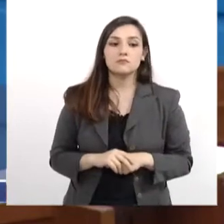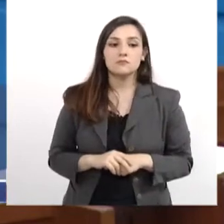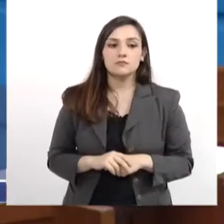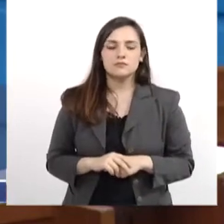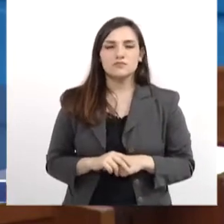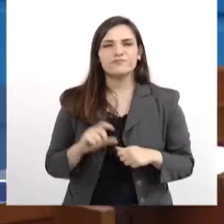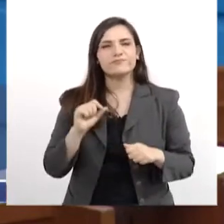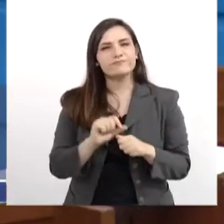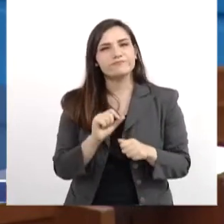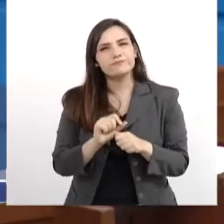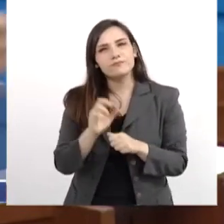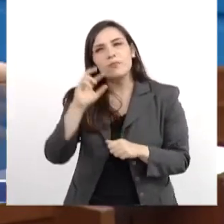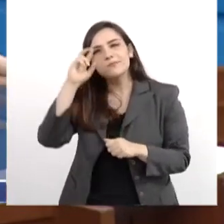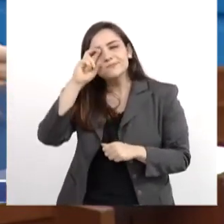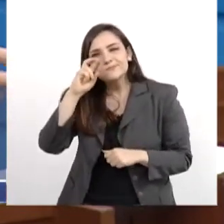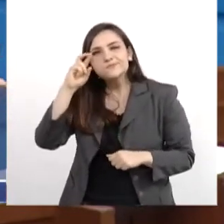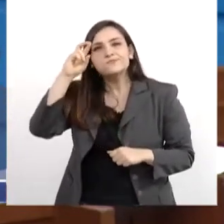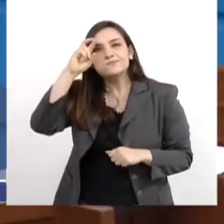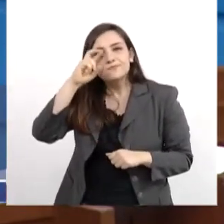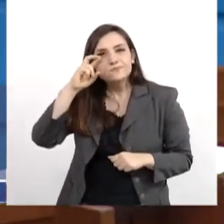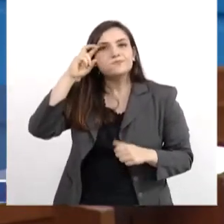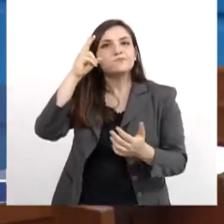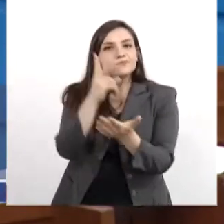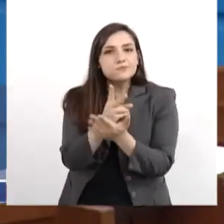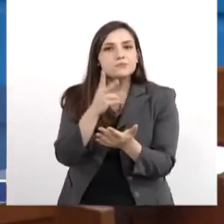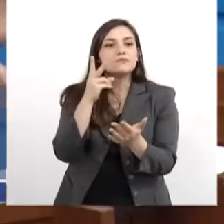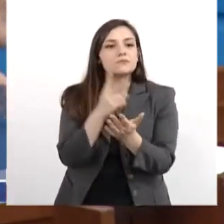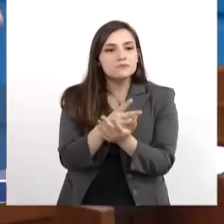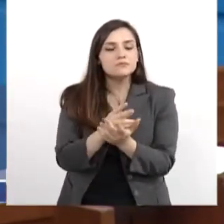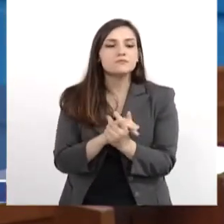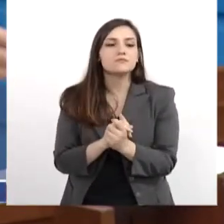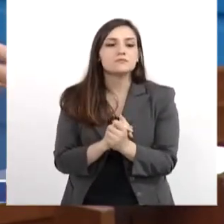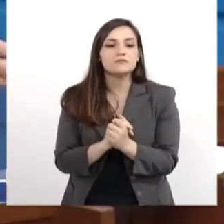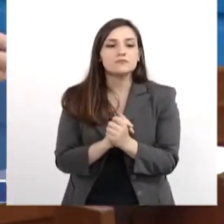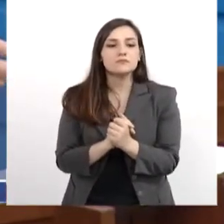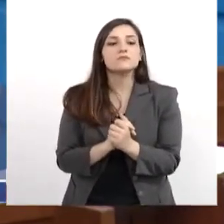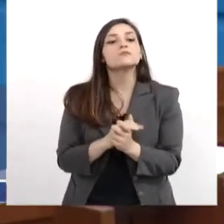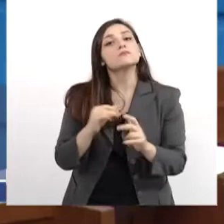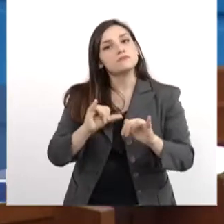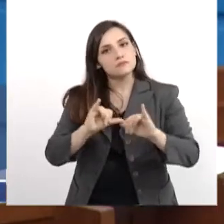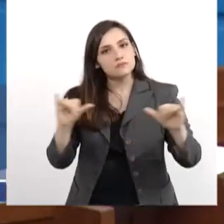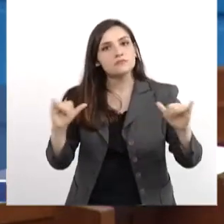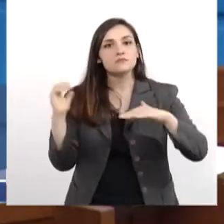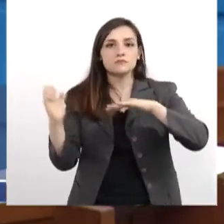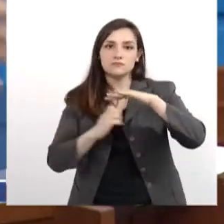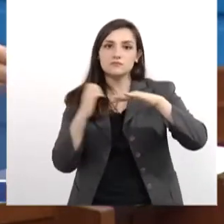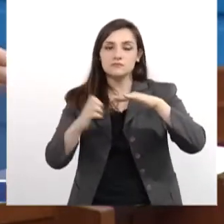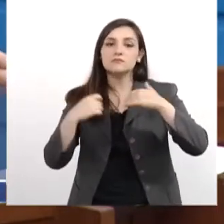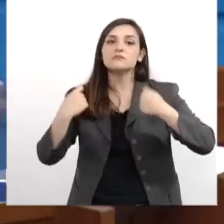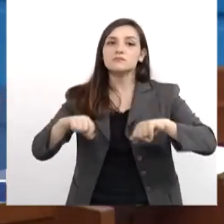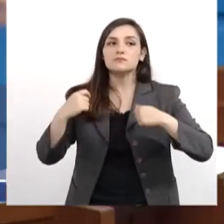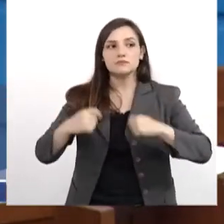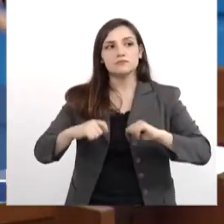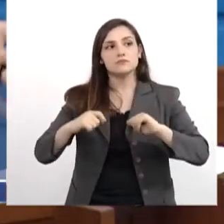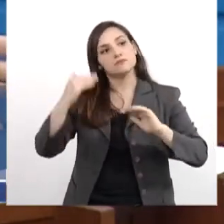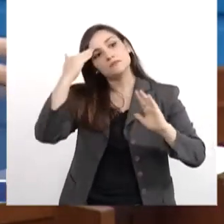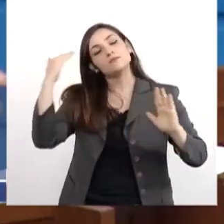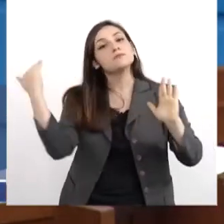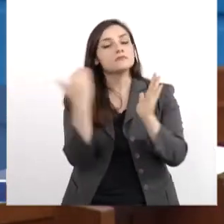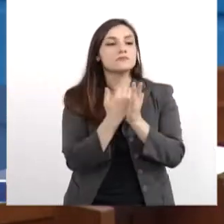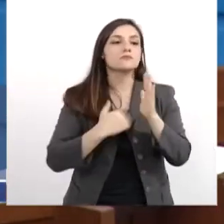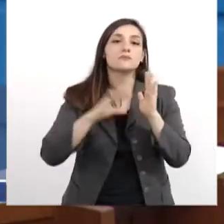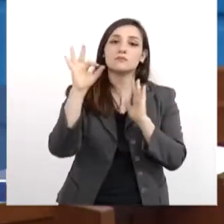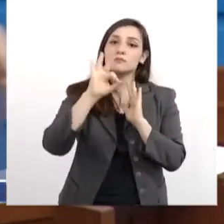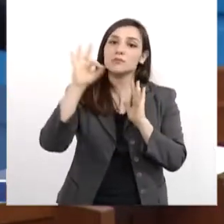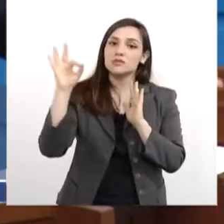uma fiscalização constante e tem notificado as empresas para que elas cumpram essa